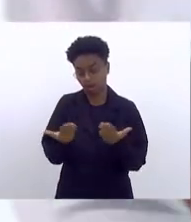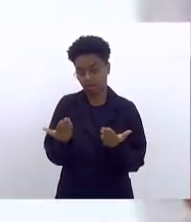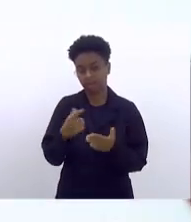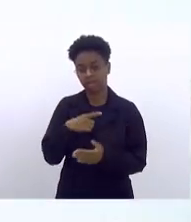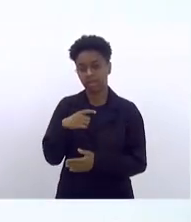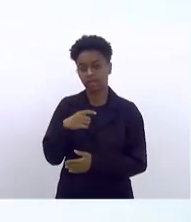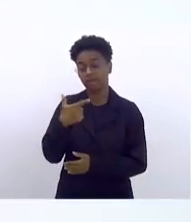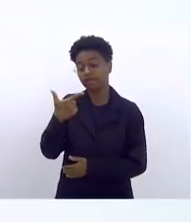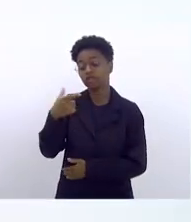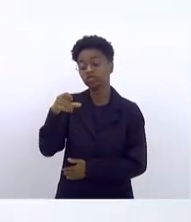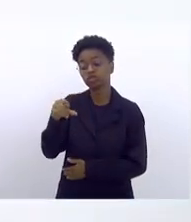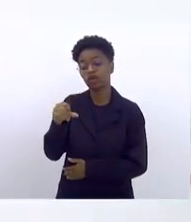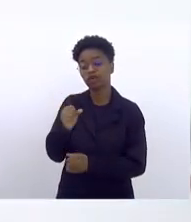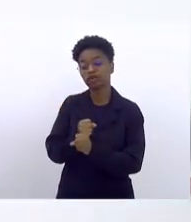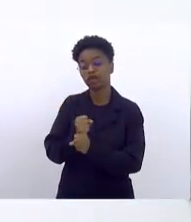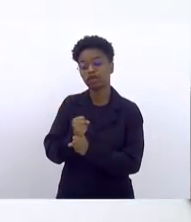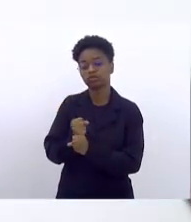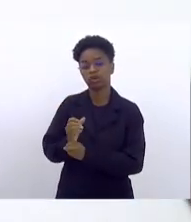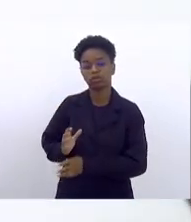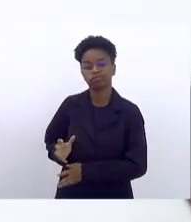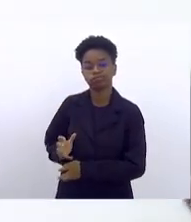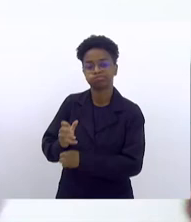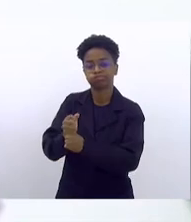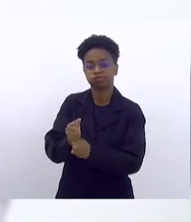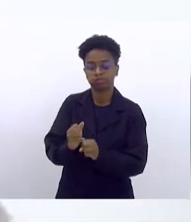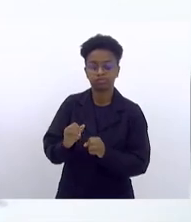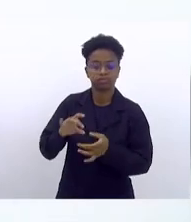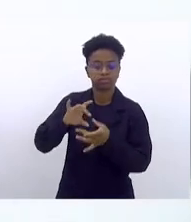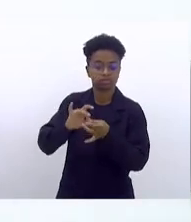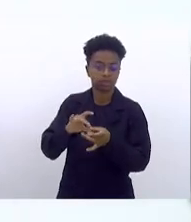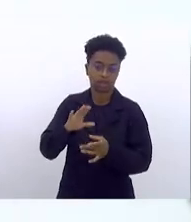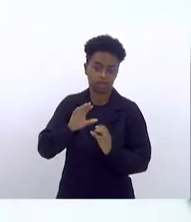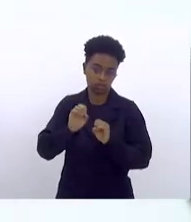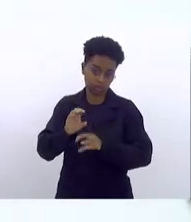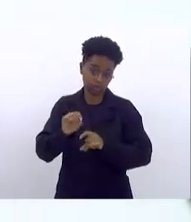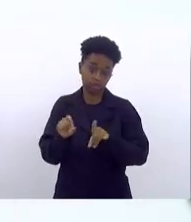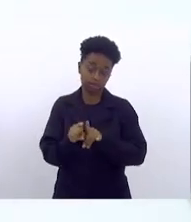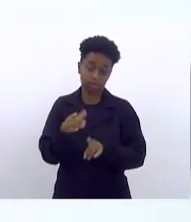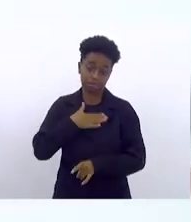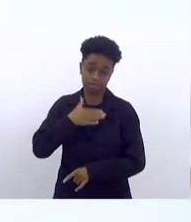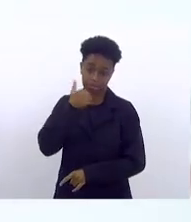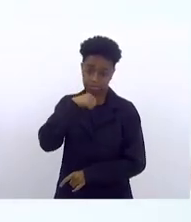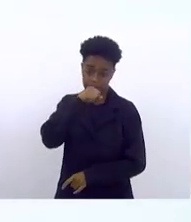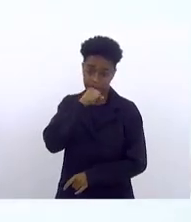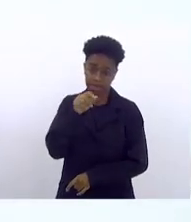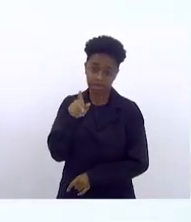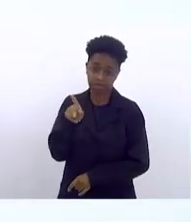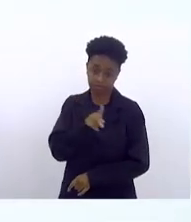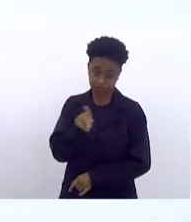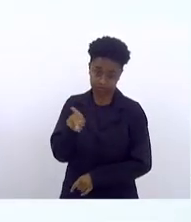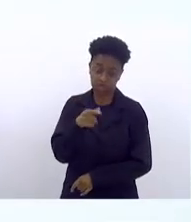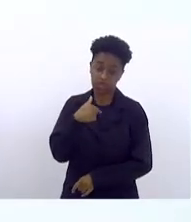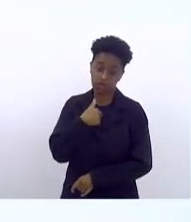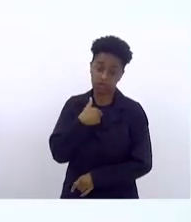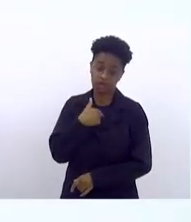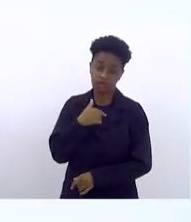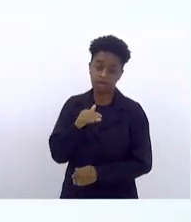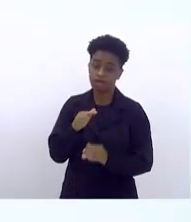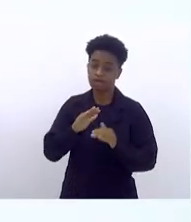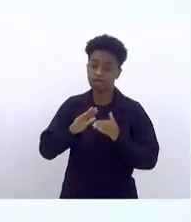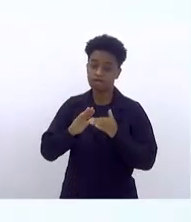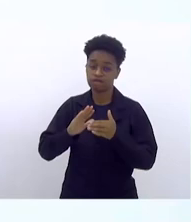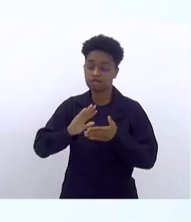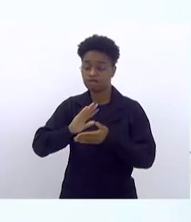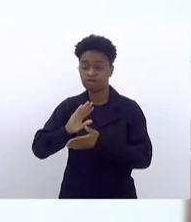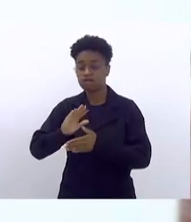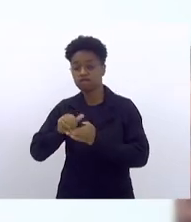29 anos ligadas à educação e minha mãe era professora então eu brinco que eu fiquei fora do velho EASER descoberto do EASER só